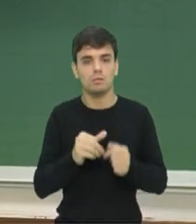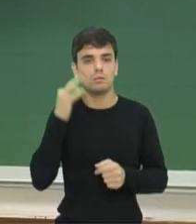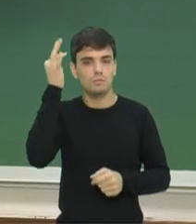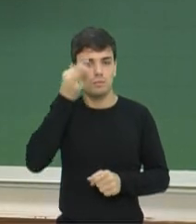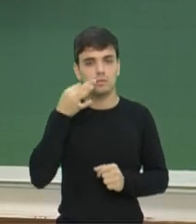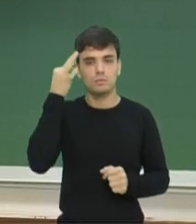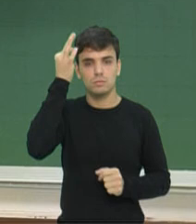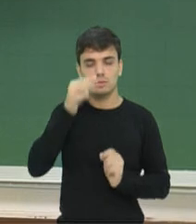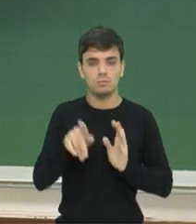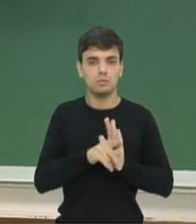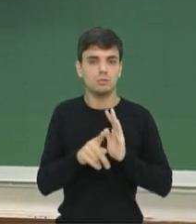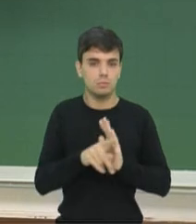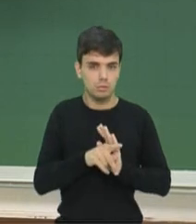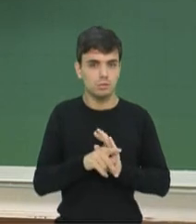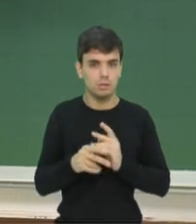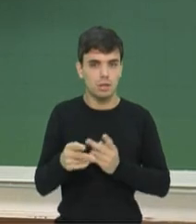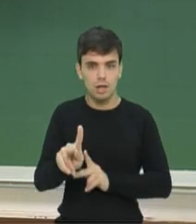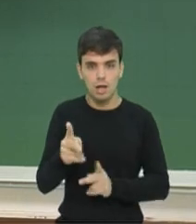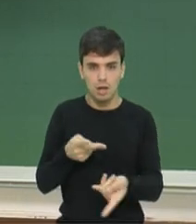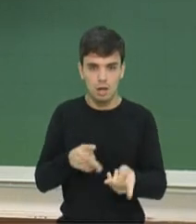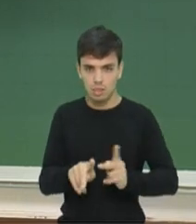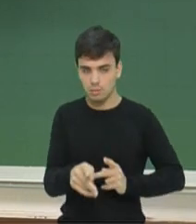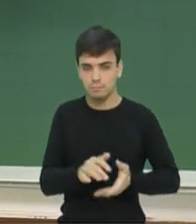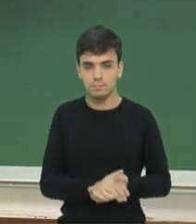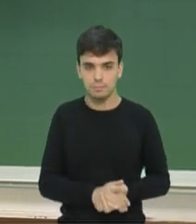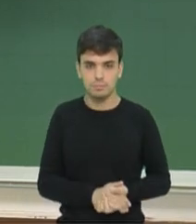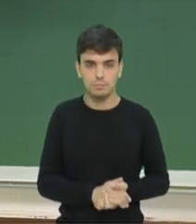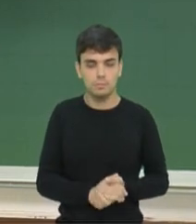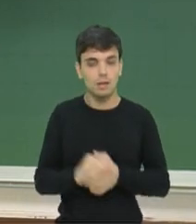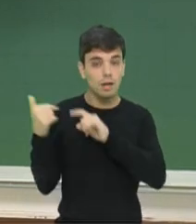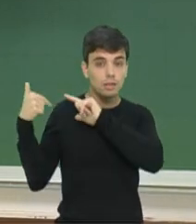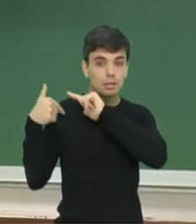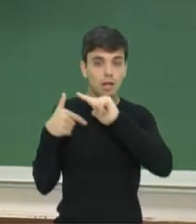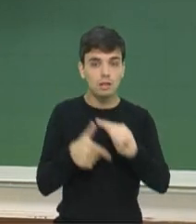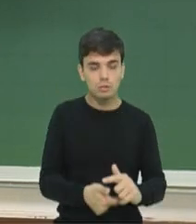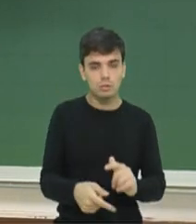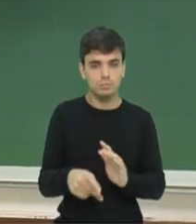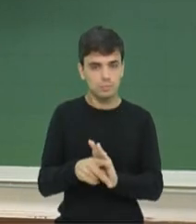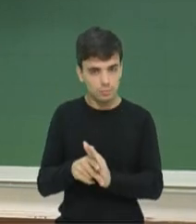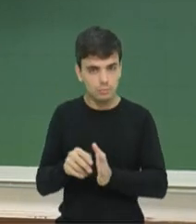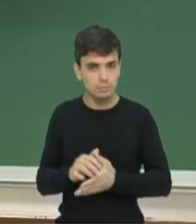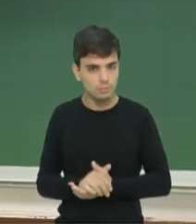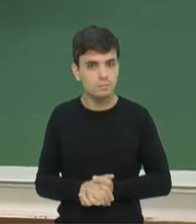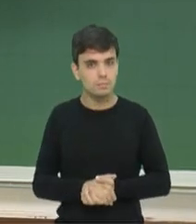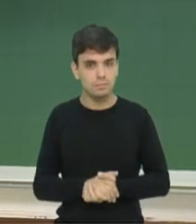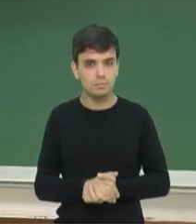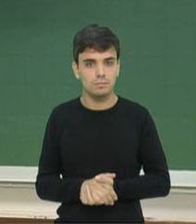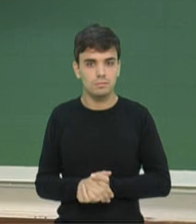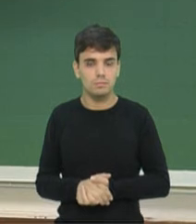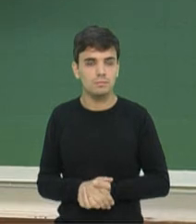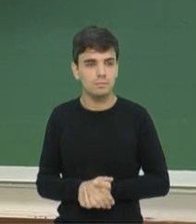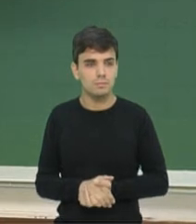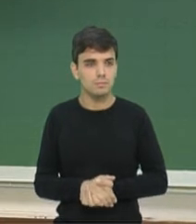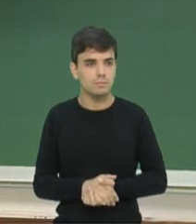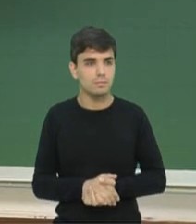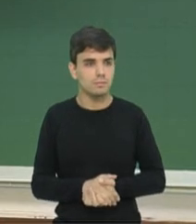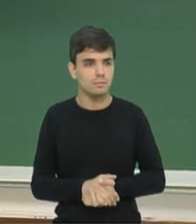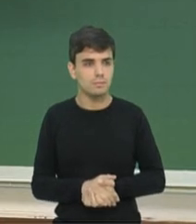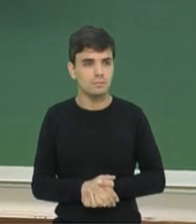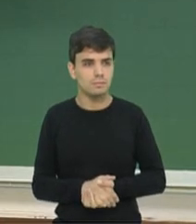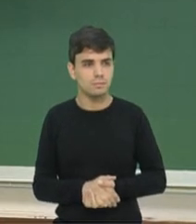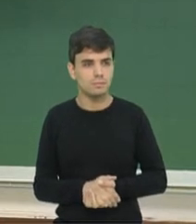são ao karatê do, né, que é o tradicional ali, que é a parte não competitiva, que não é a parte esportiva, né? Então aqui são